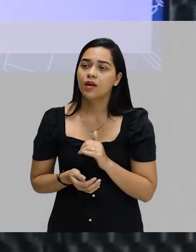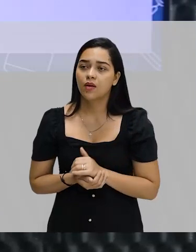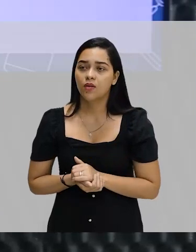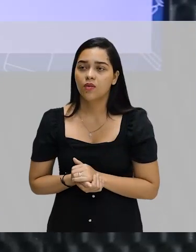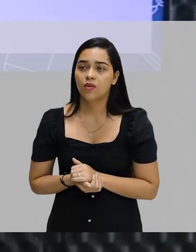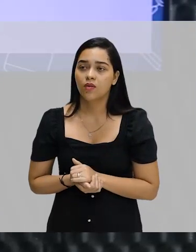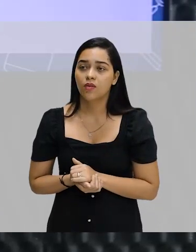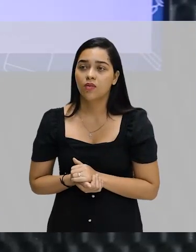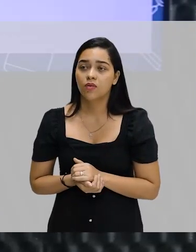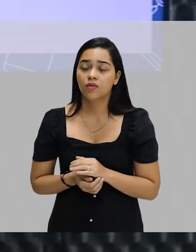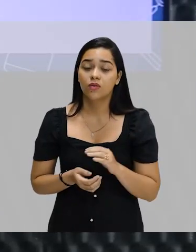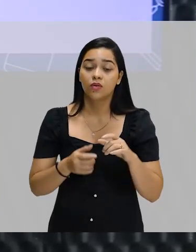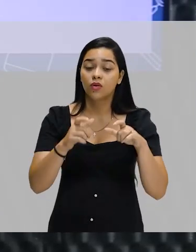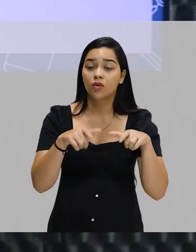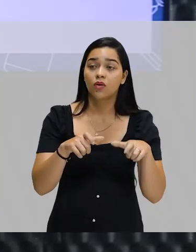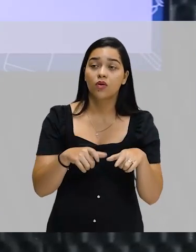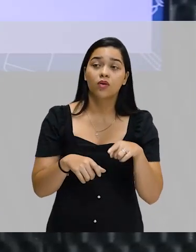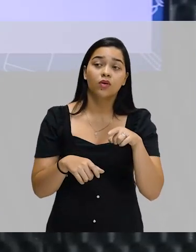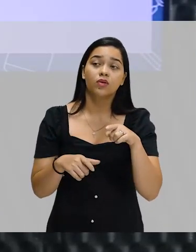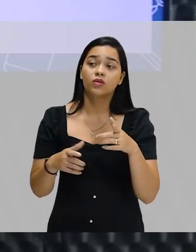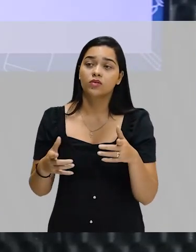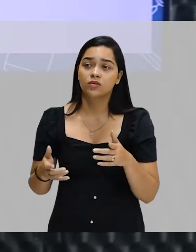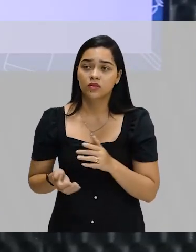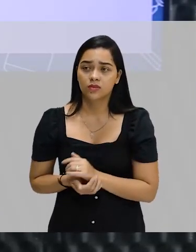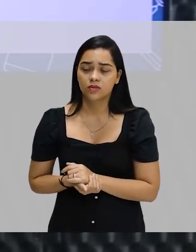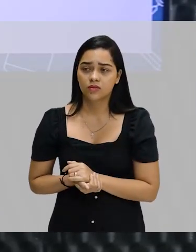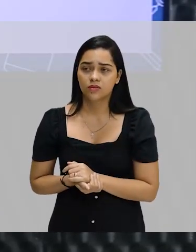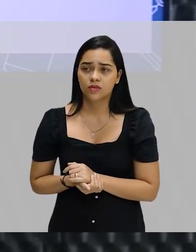saber onde está